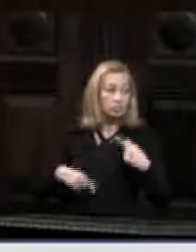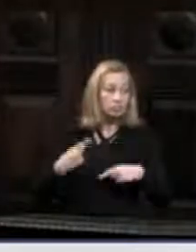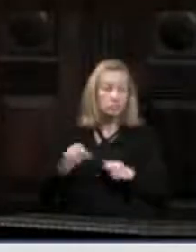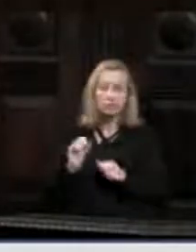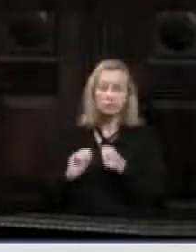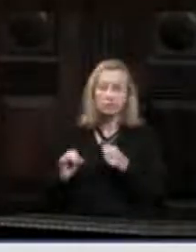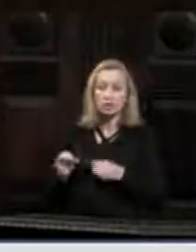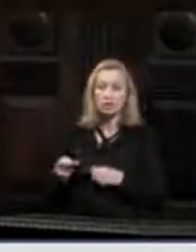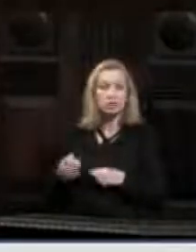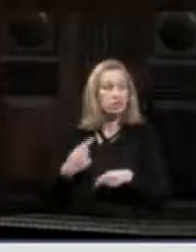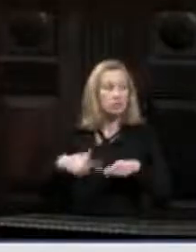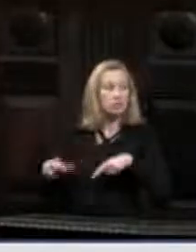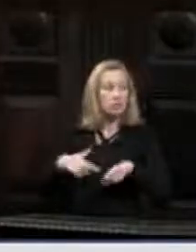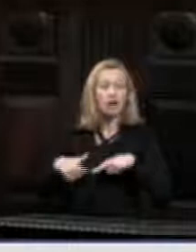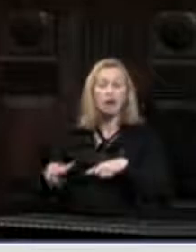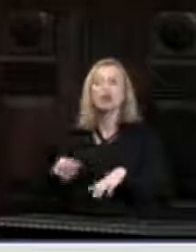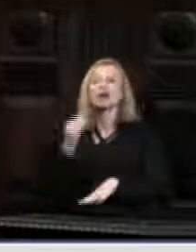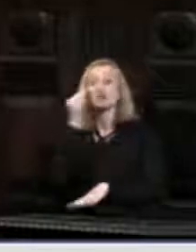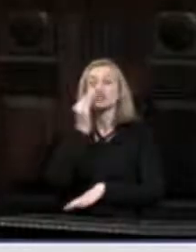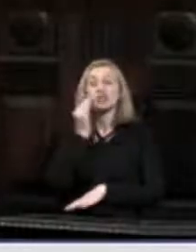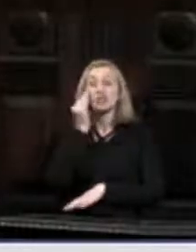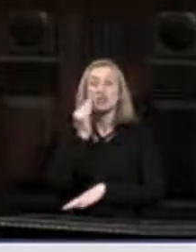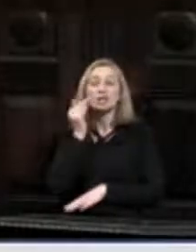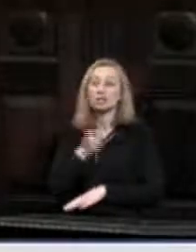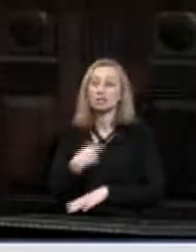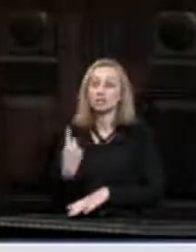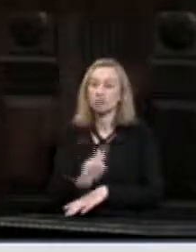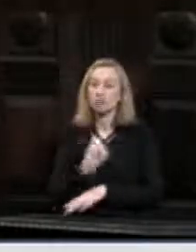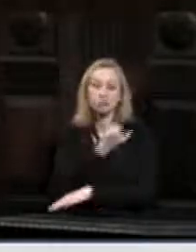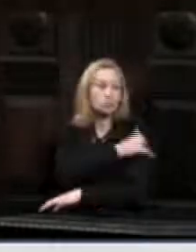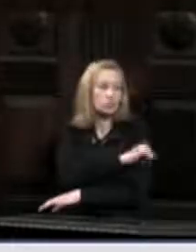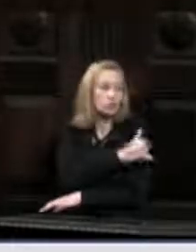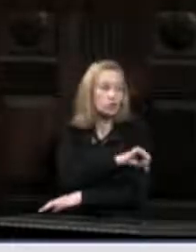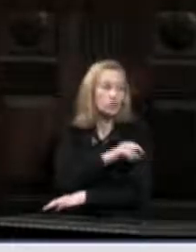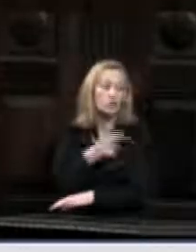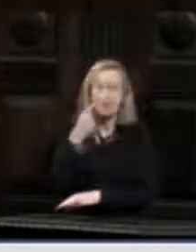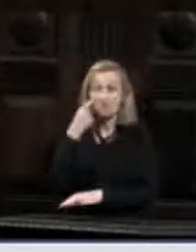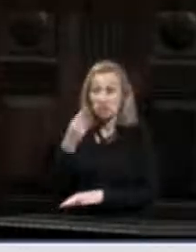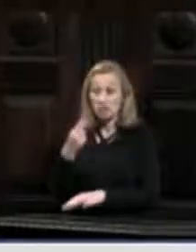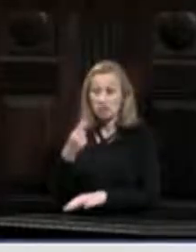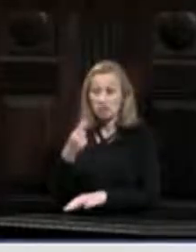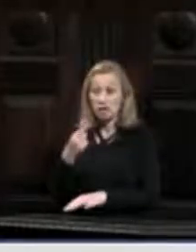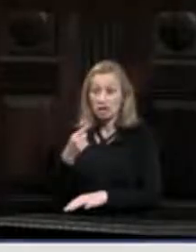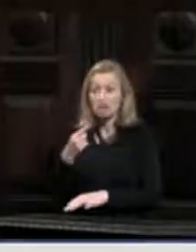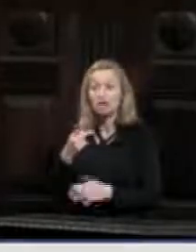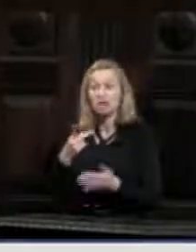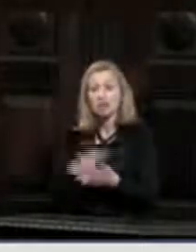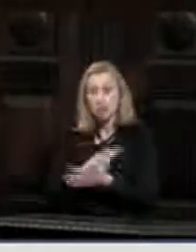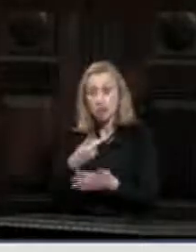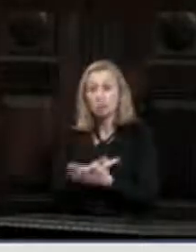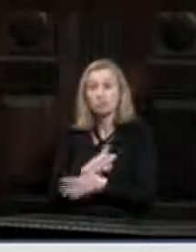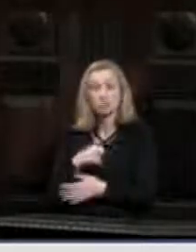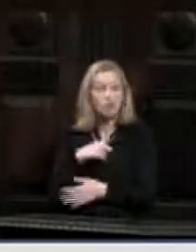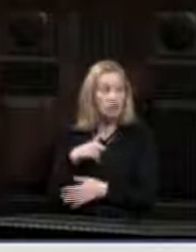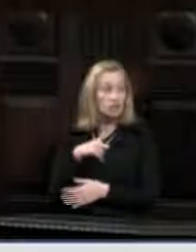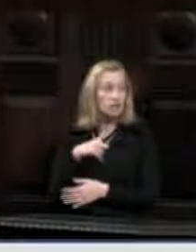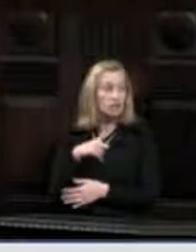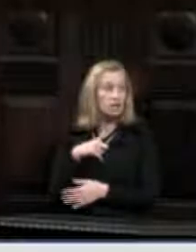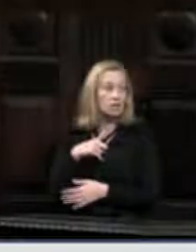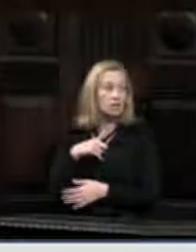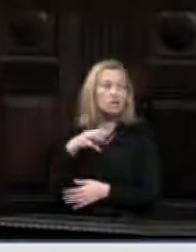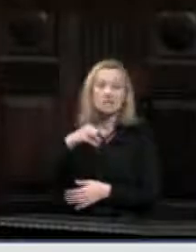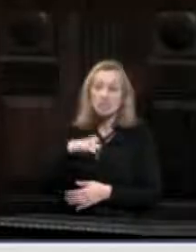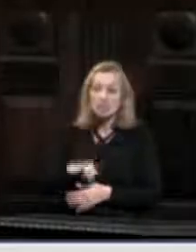experiência nossa aqui no Rio de Janeiro é de que isso não ocorreu. Se há alguma coisa que